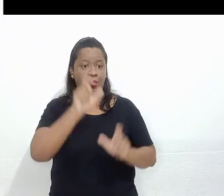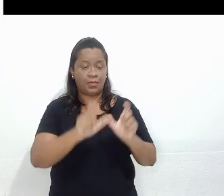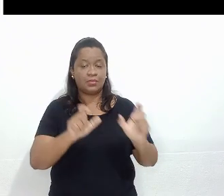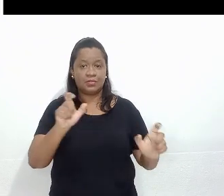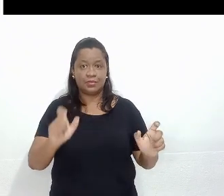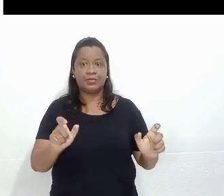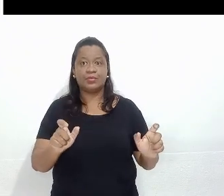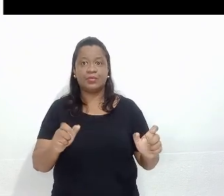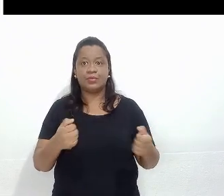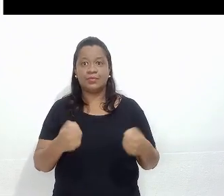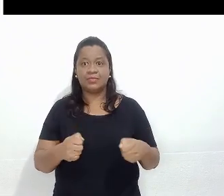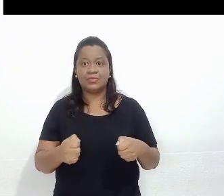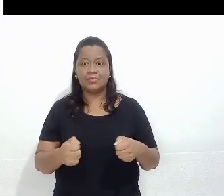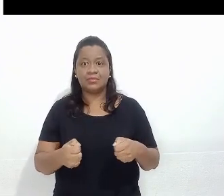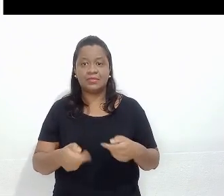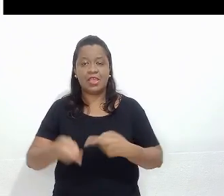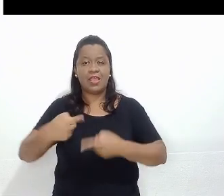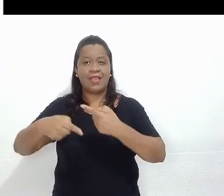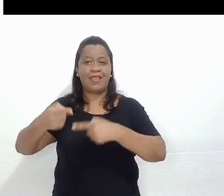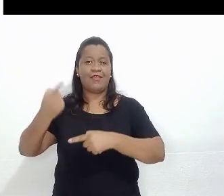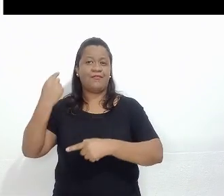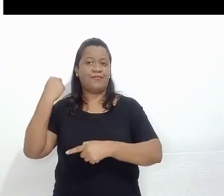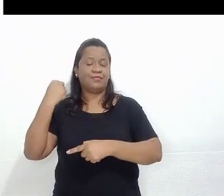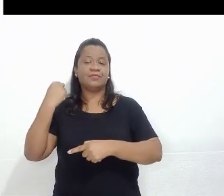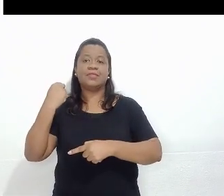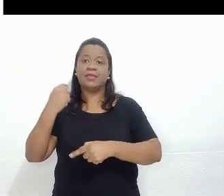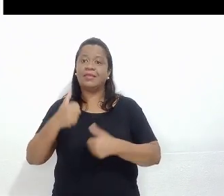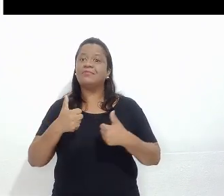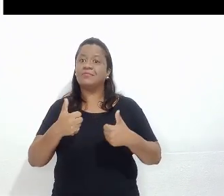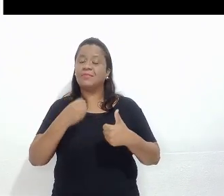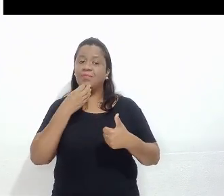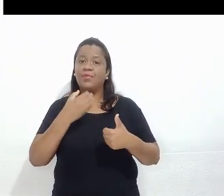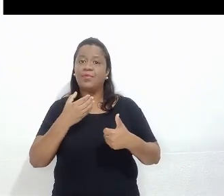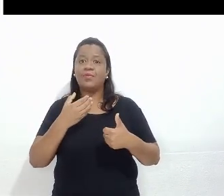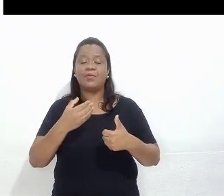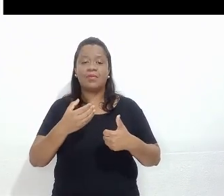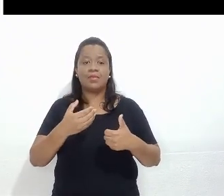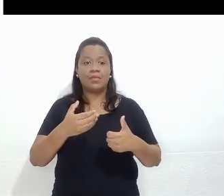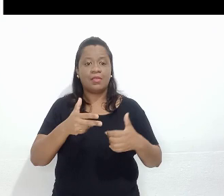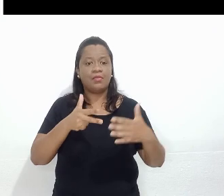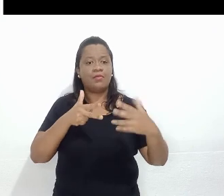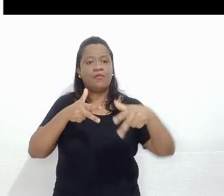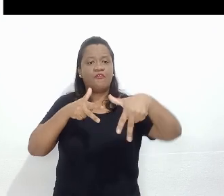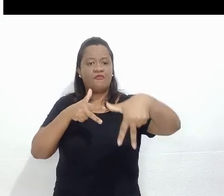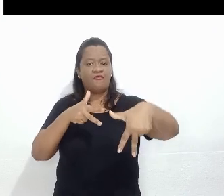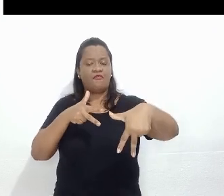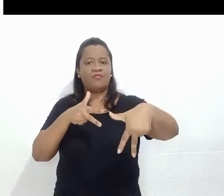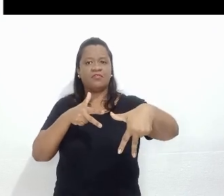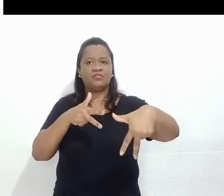voltar para trás numa percepção positiva, ou seja, sair de frente das câmeras para